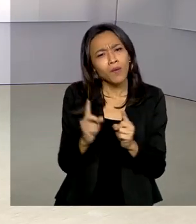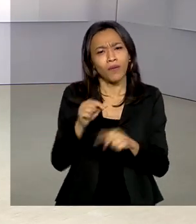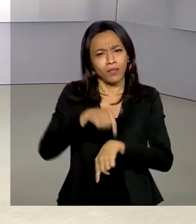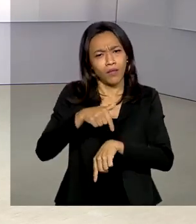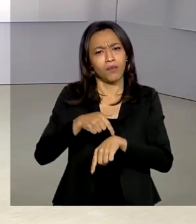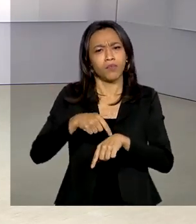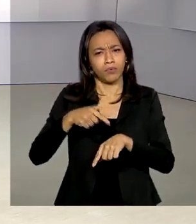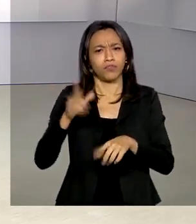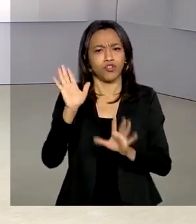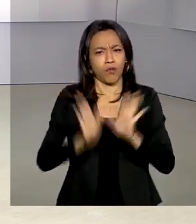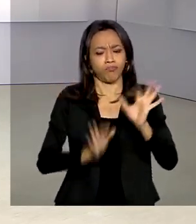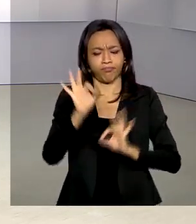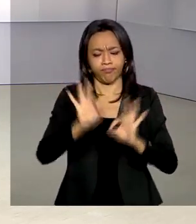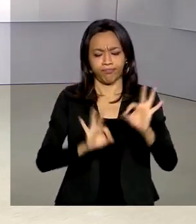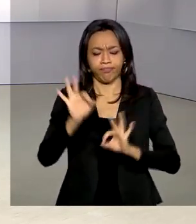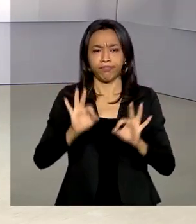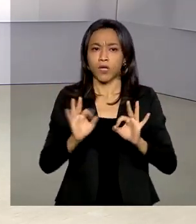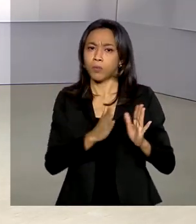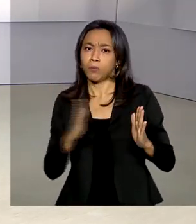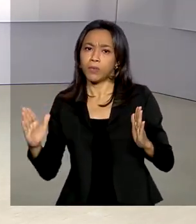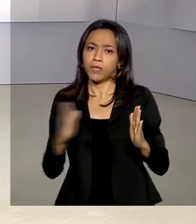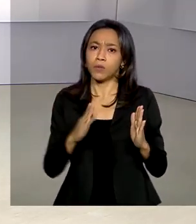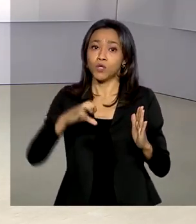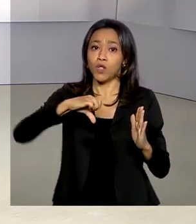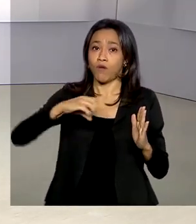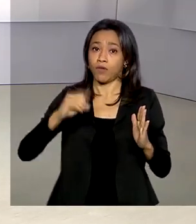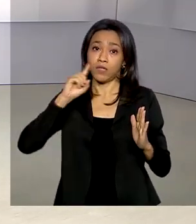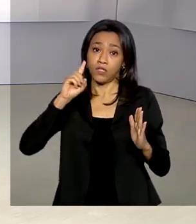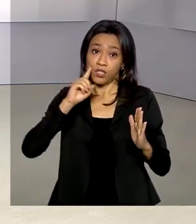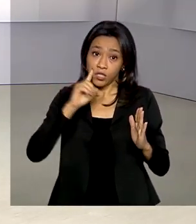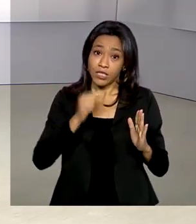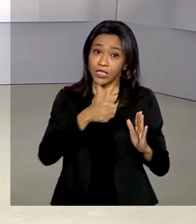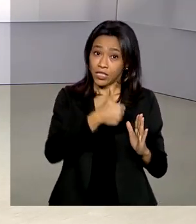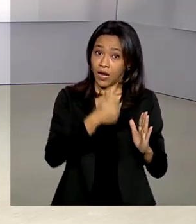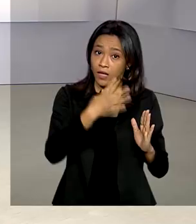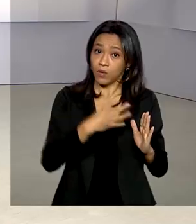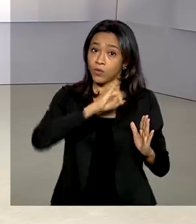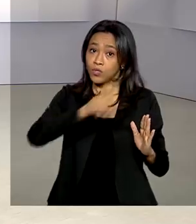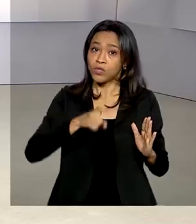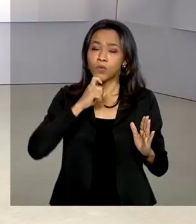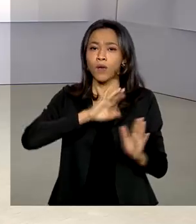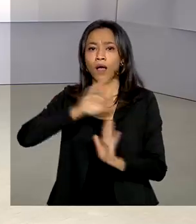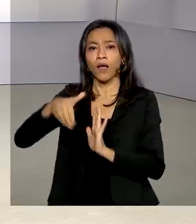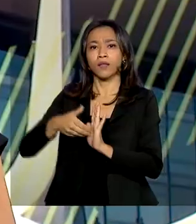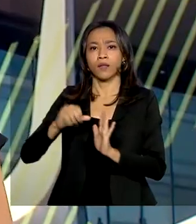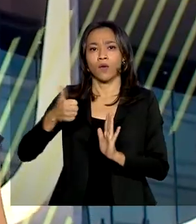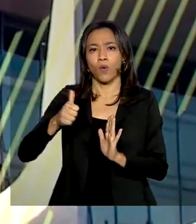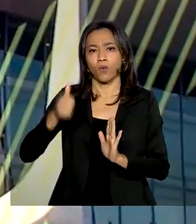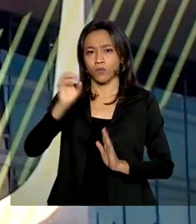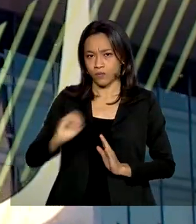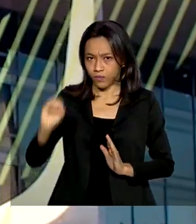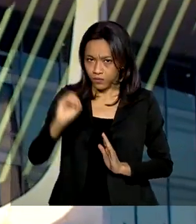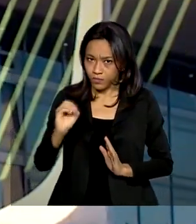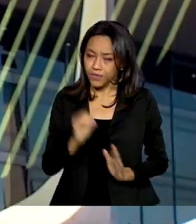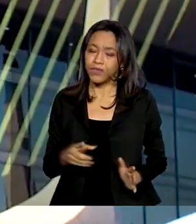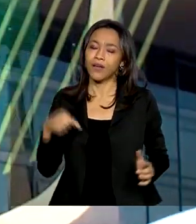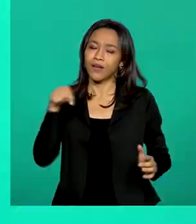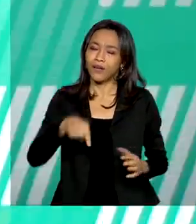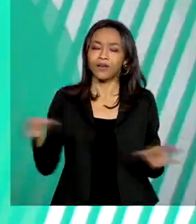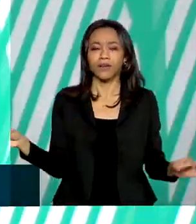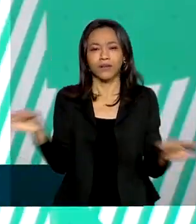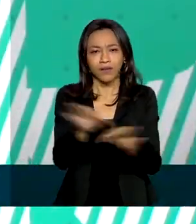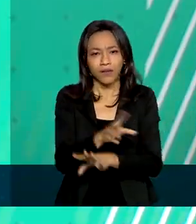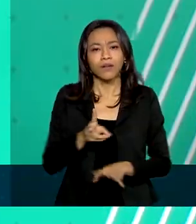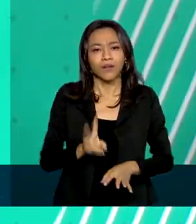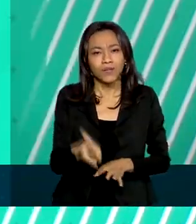planejado e deve acontecer por um período de 90 dias de 14 de julho a 11 de outubro essa edição